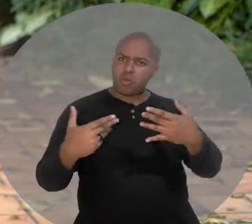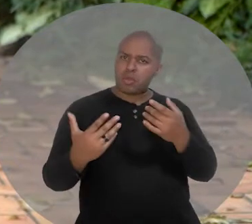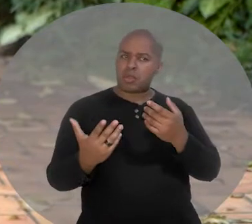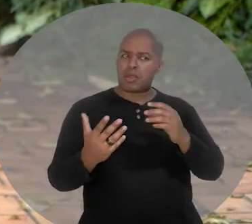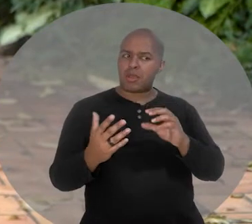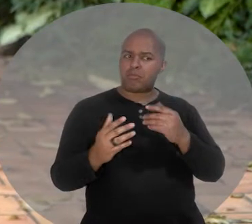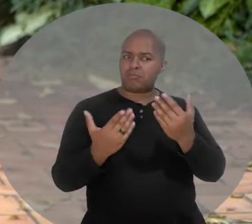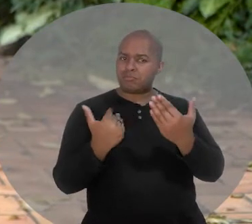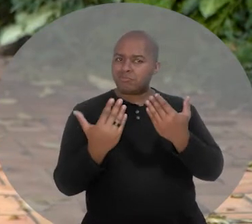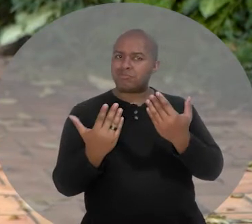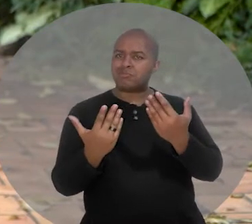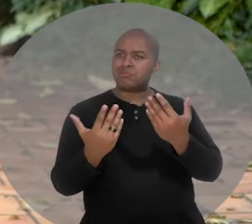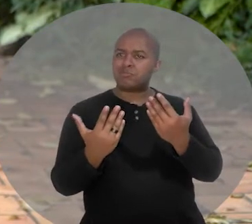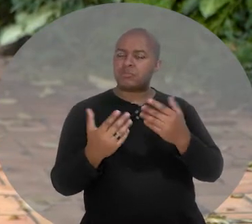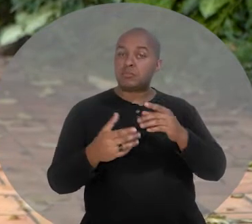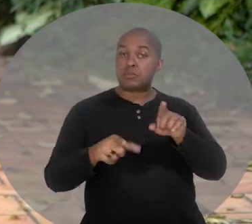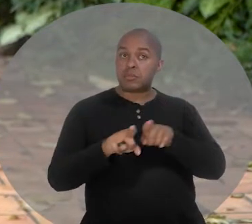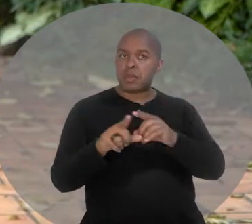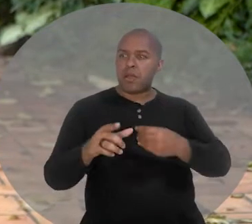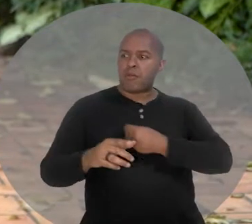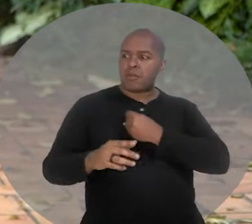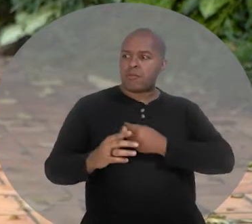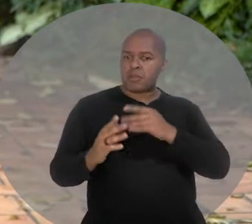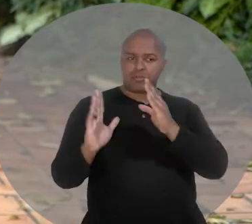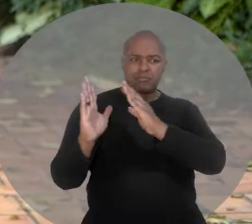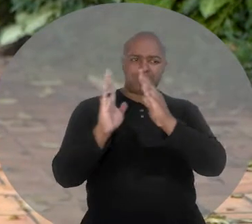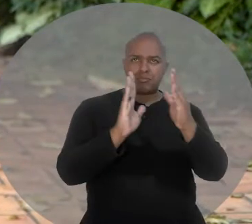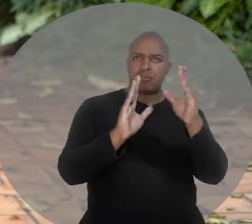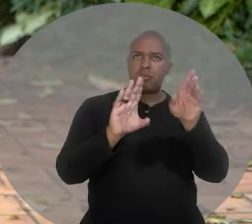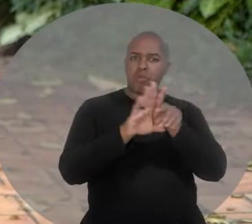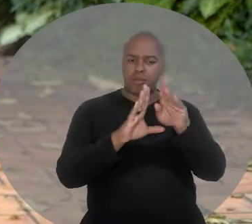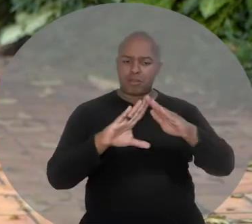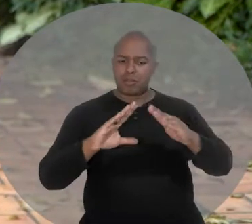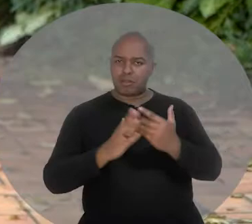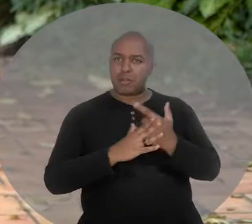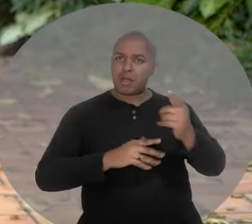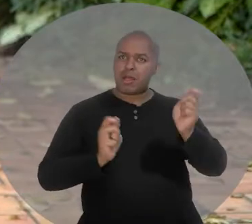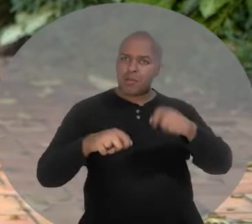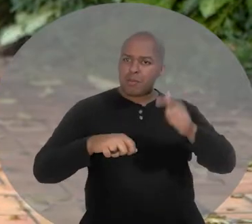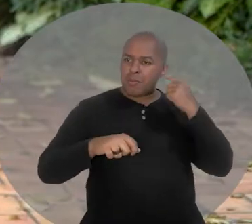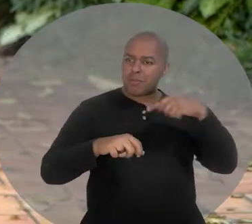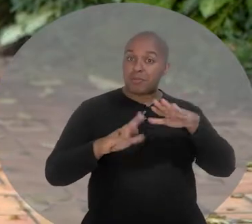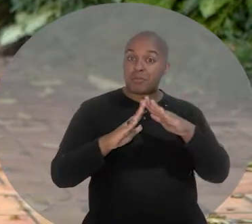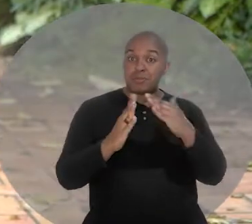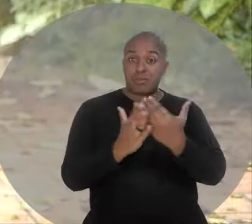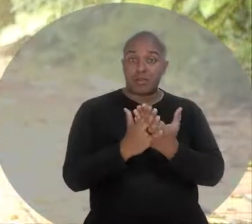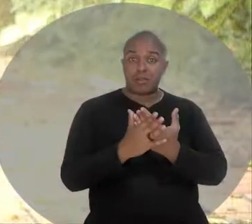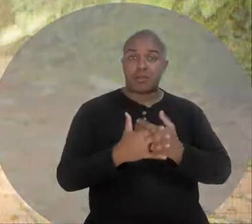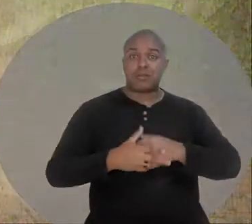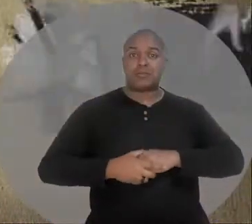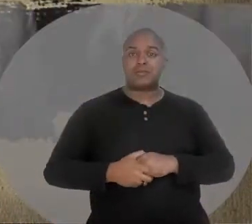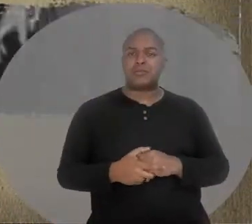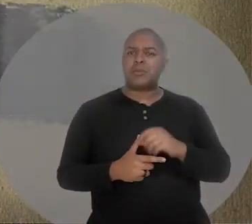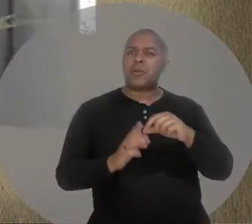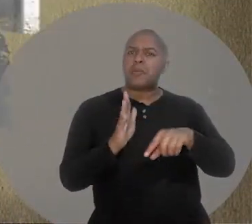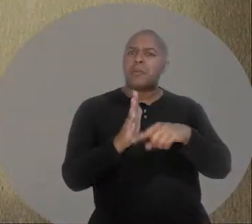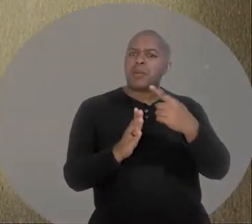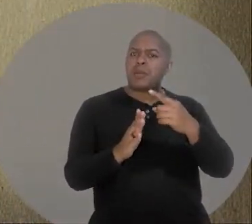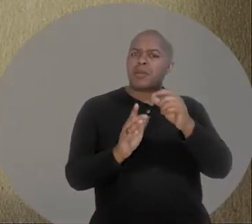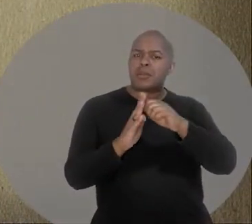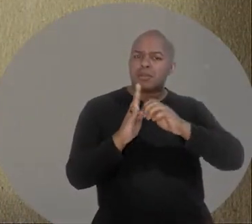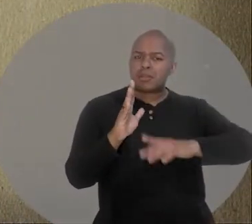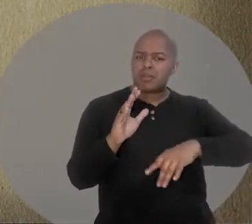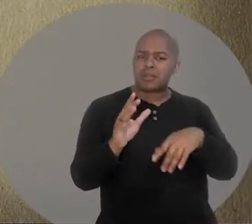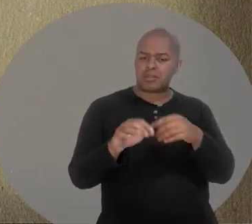ela conversava, vivia na biblioteca da escola, quando ela podia ir para a escola. Primeiro de